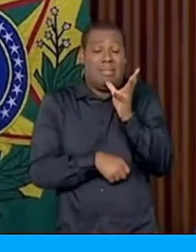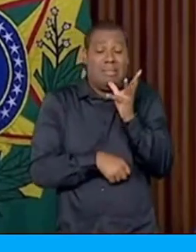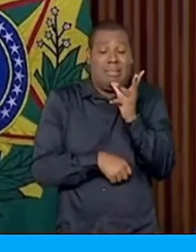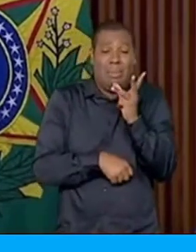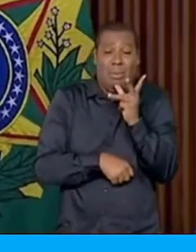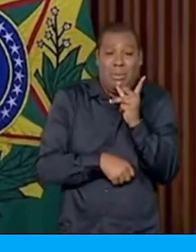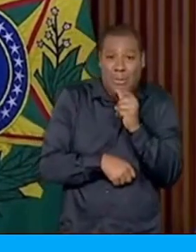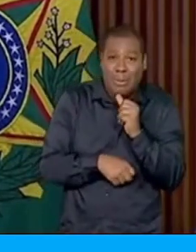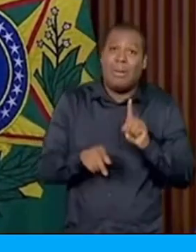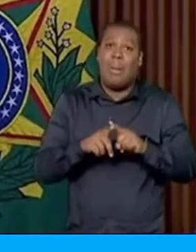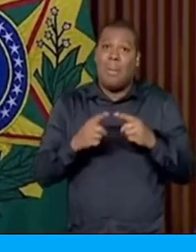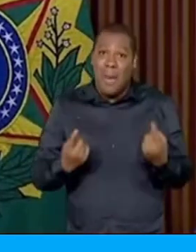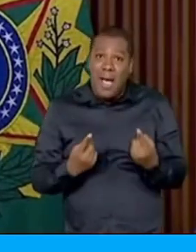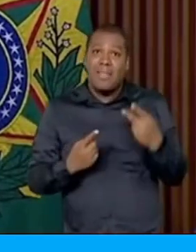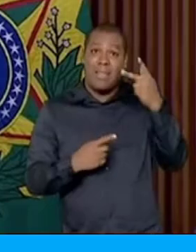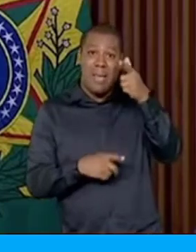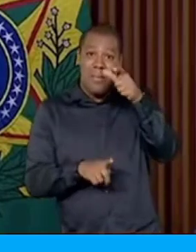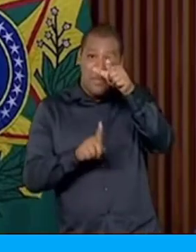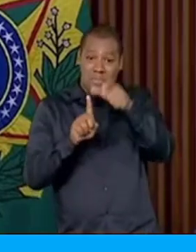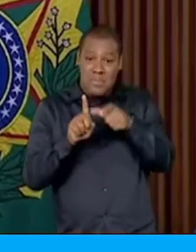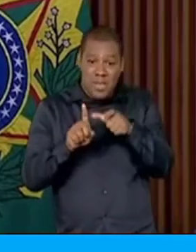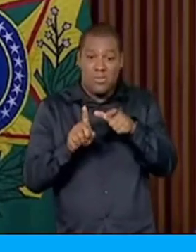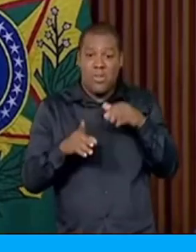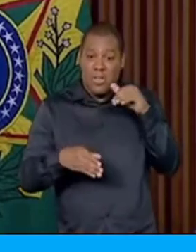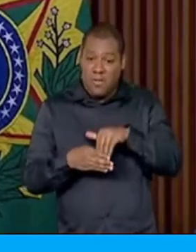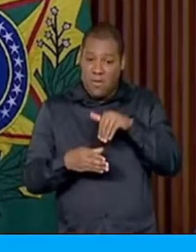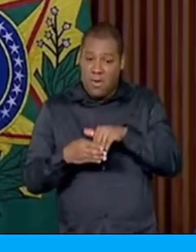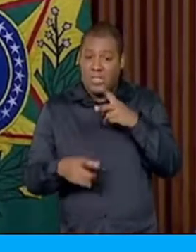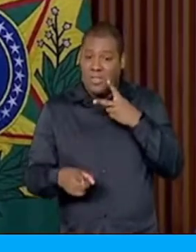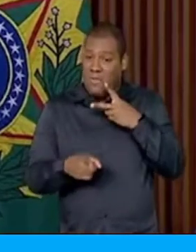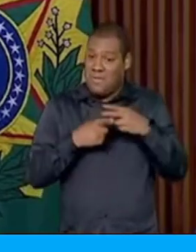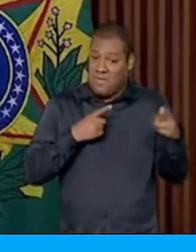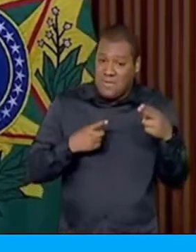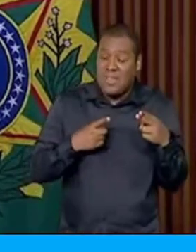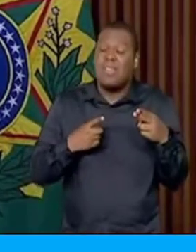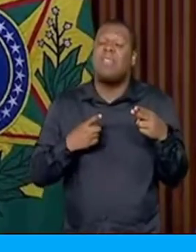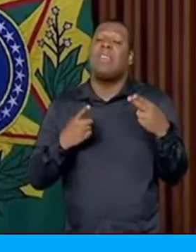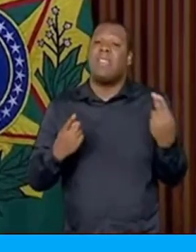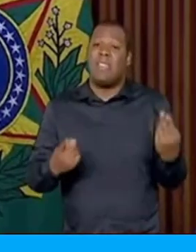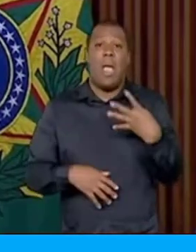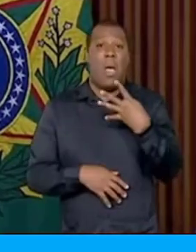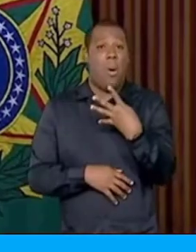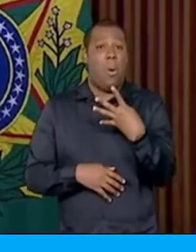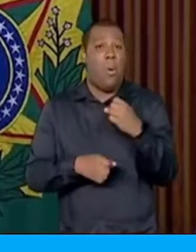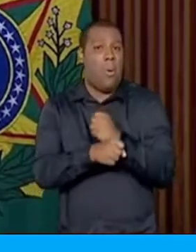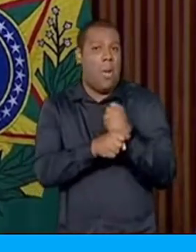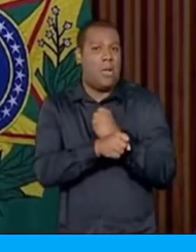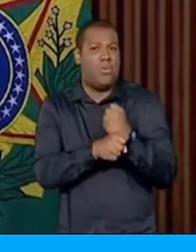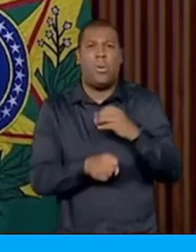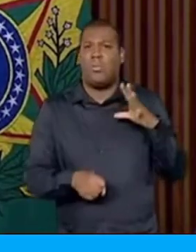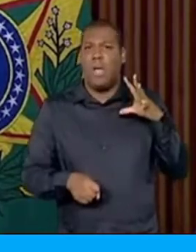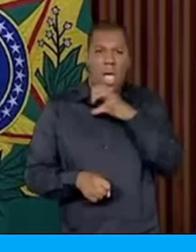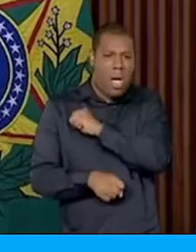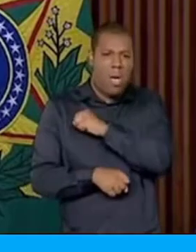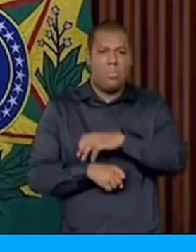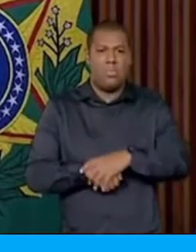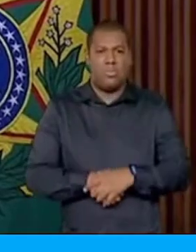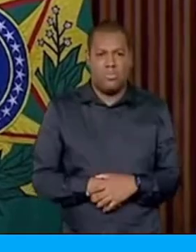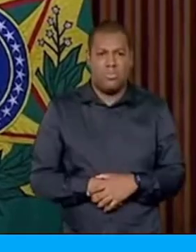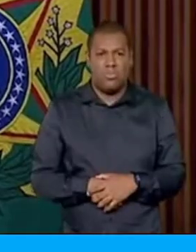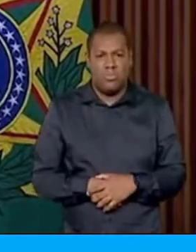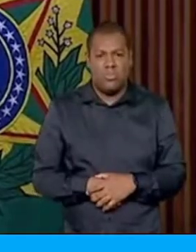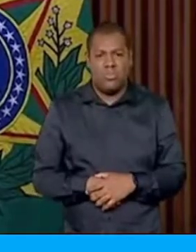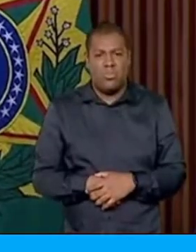vocês percebem quão pouco nós fizemos e, ao mesmo tempo, quão muito nós fizemos. Eu duvido que alguém conseguisse